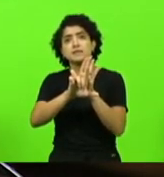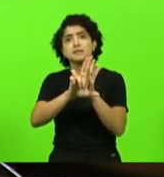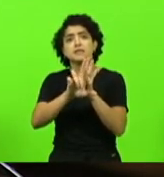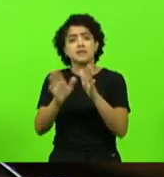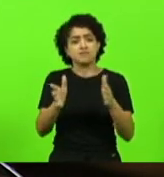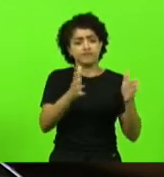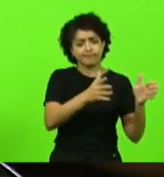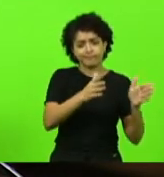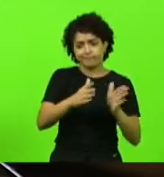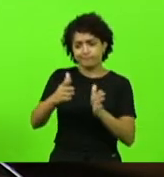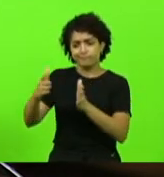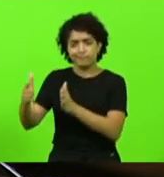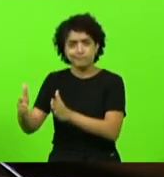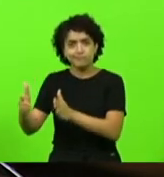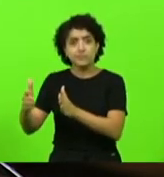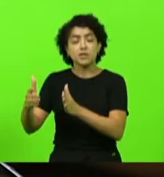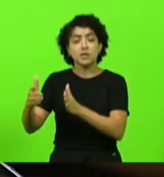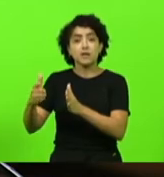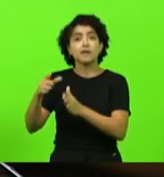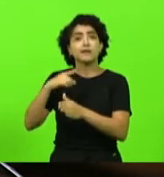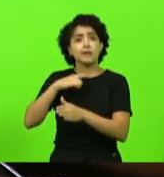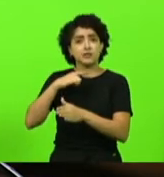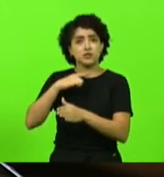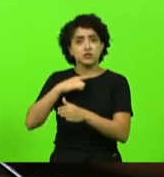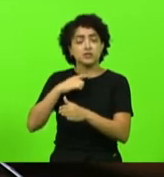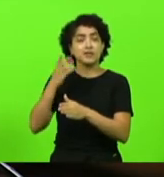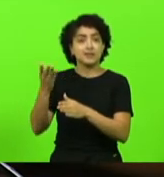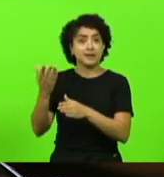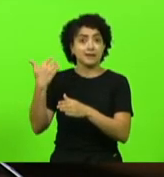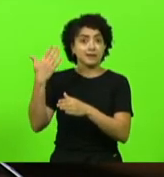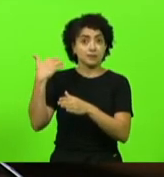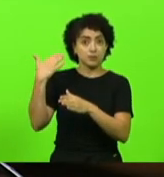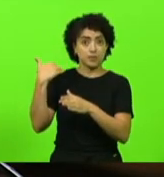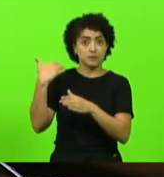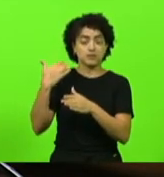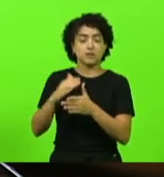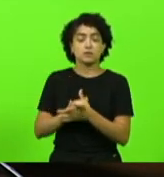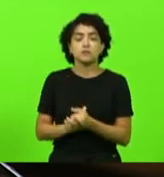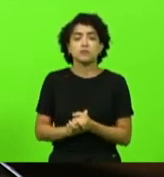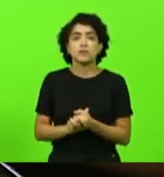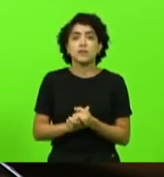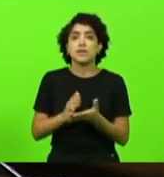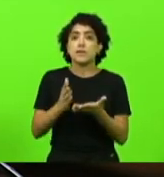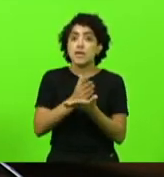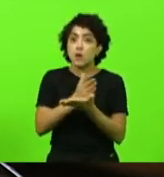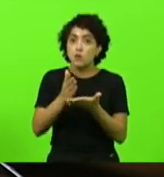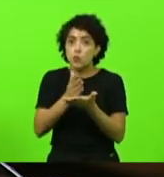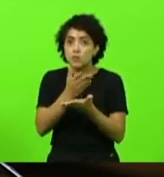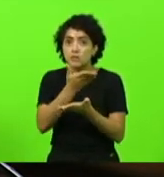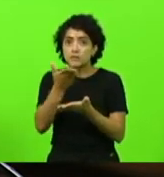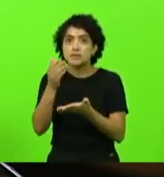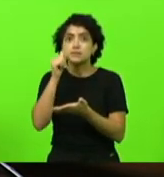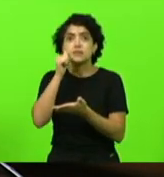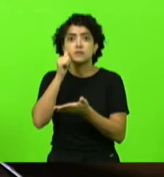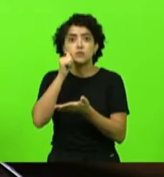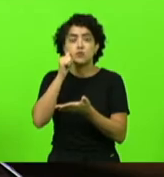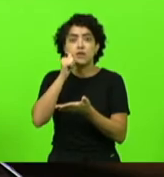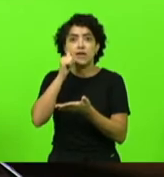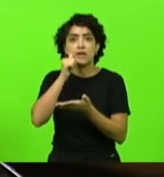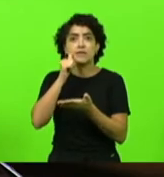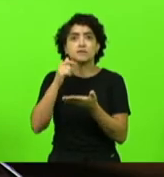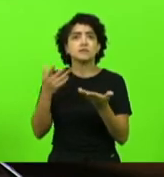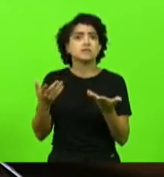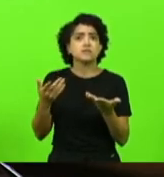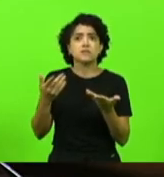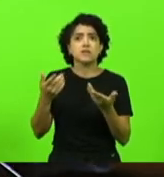segregacionistas que existiam nos Estados Unidos até aquele período. Algumas dessas heroínas também não precisaram nem mesmo estar